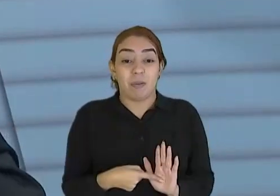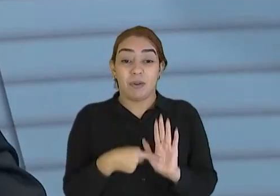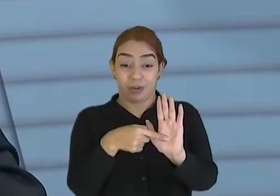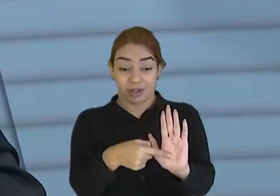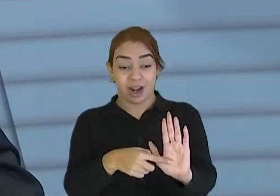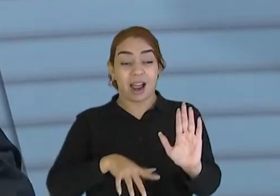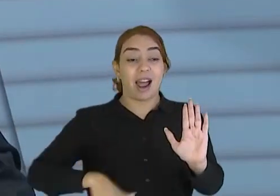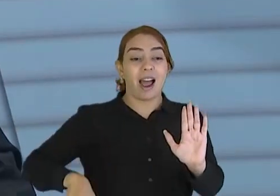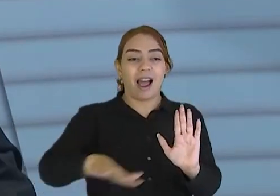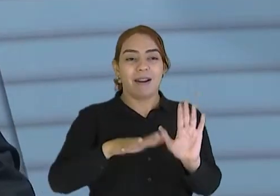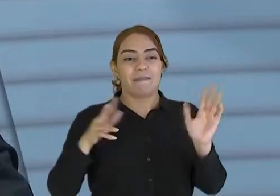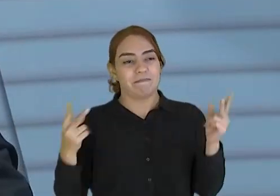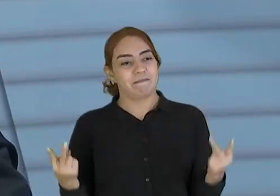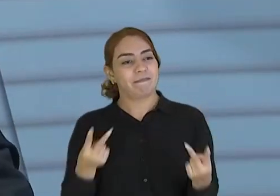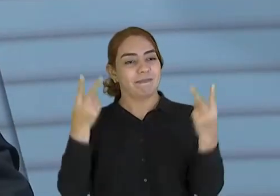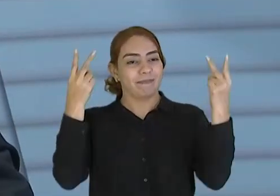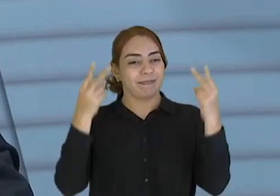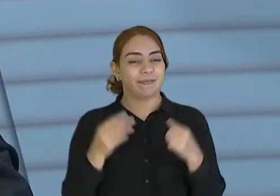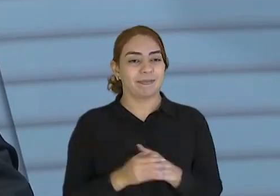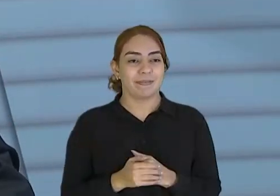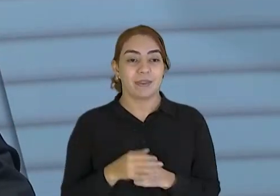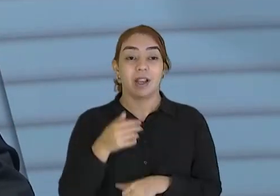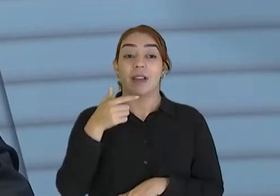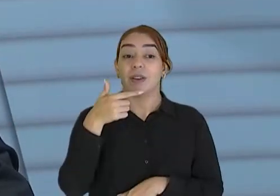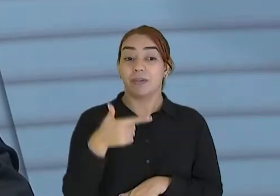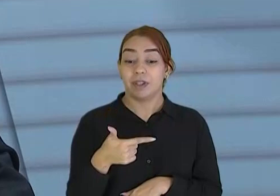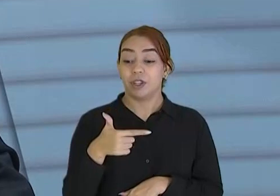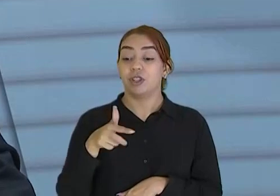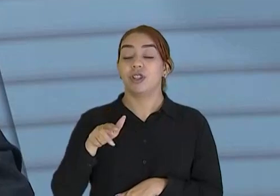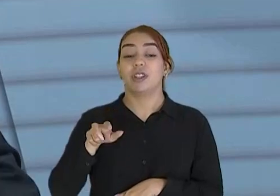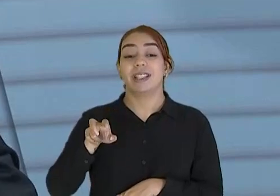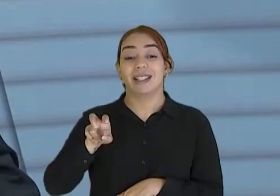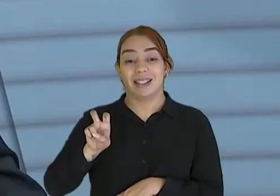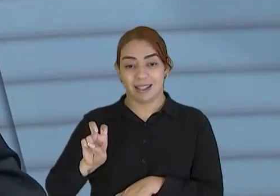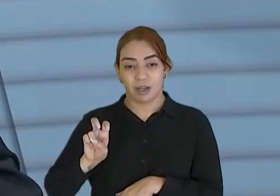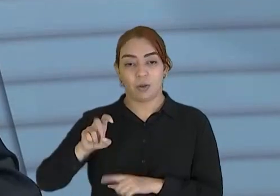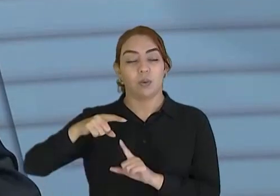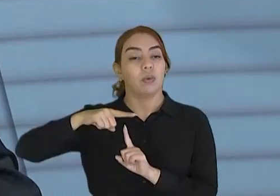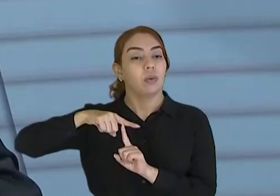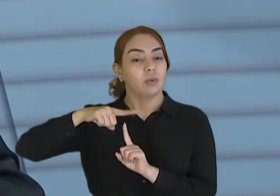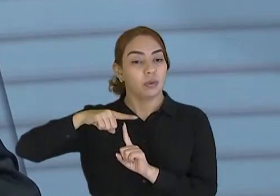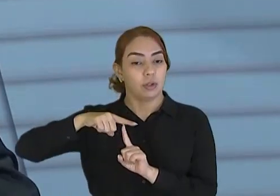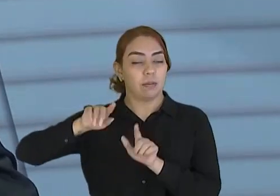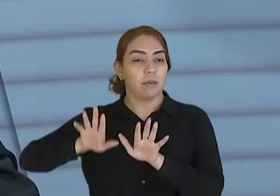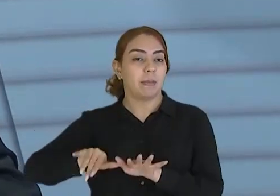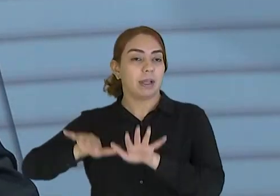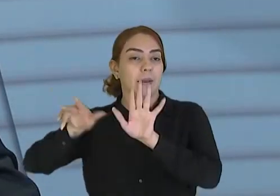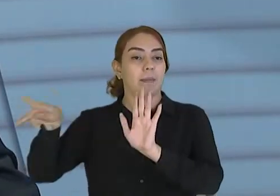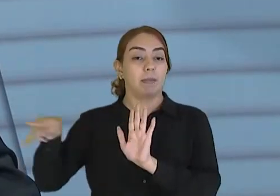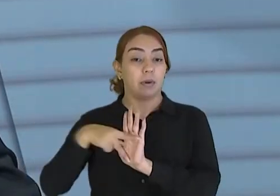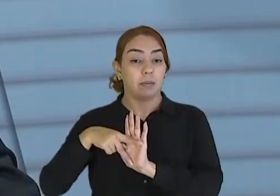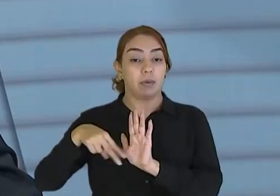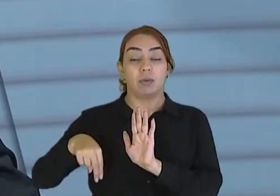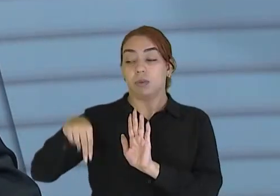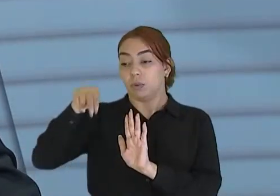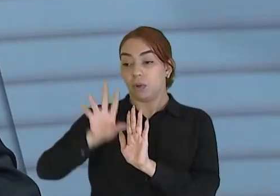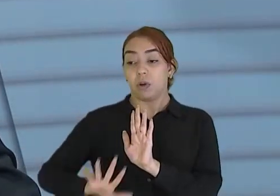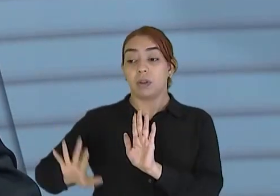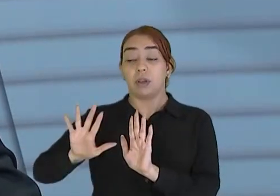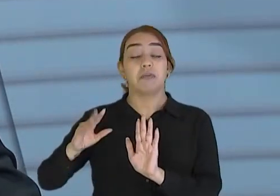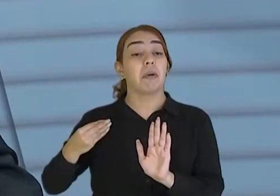né? Nós escolhemos 25 aves, né? Todas elas, lógico, do nosso bioma, da Caatinga, que